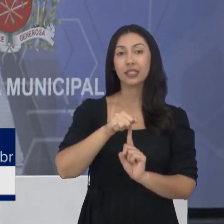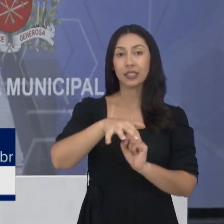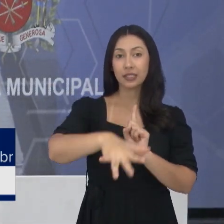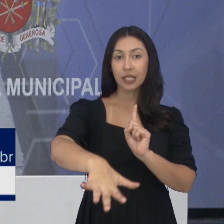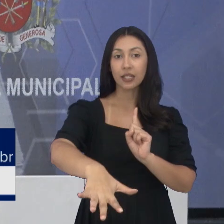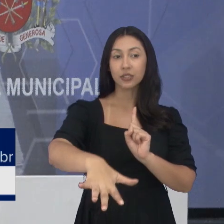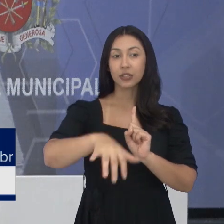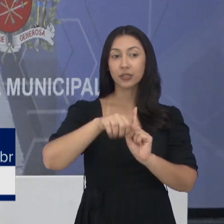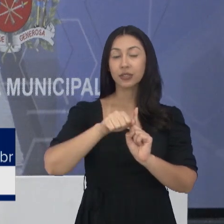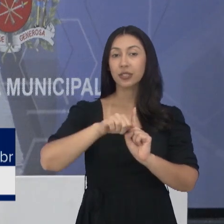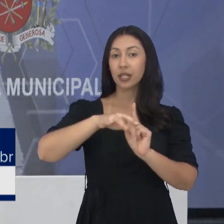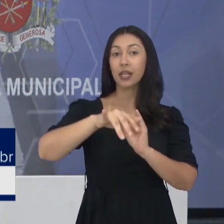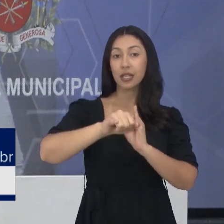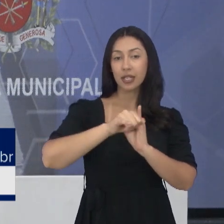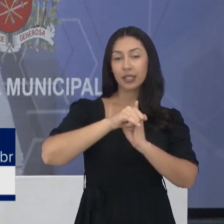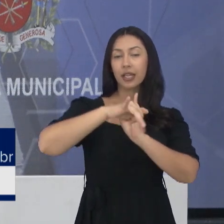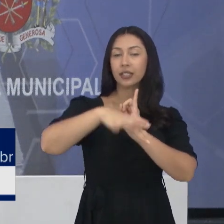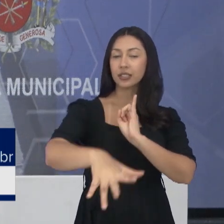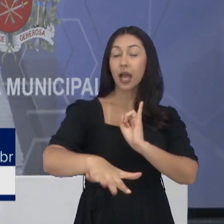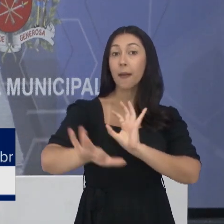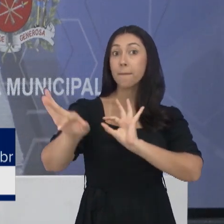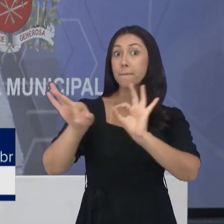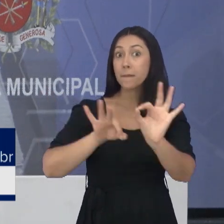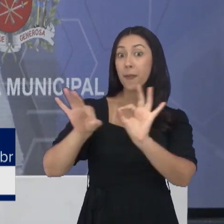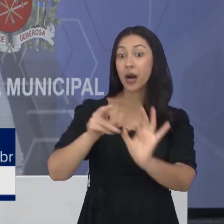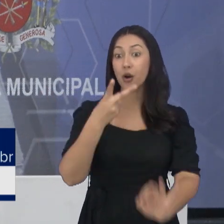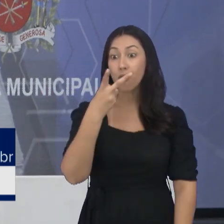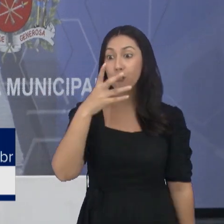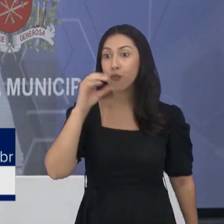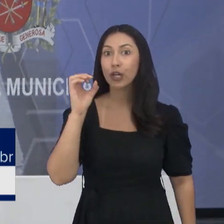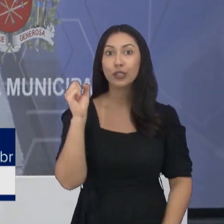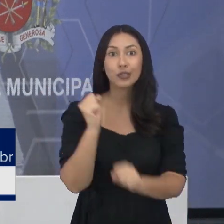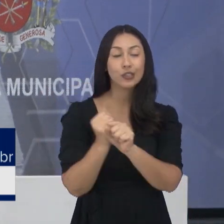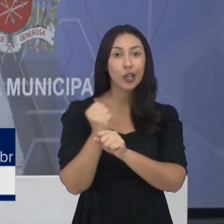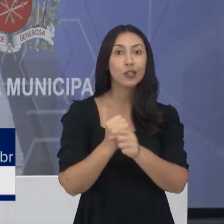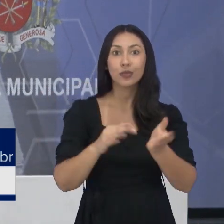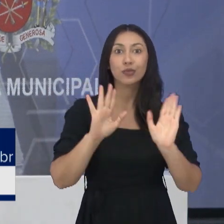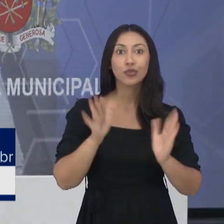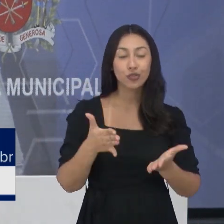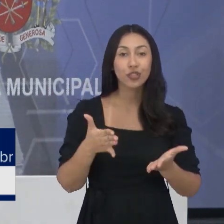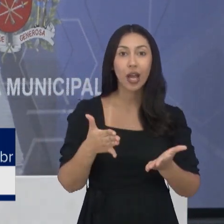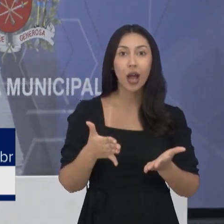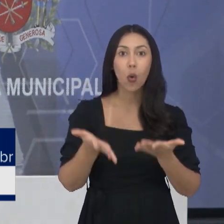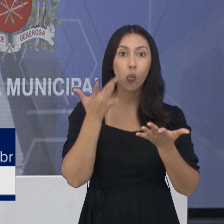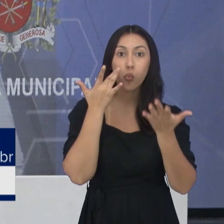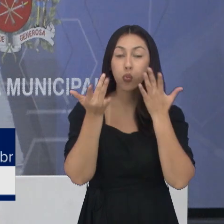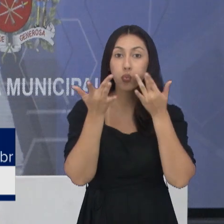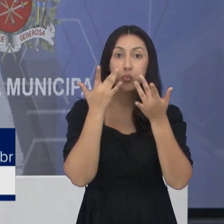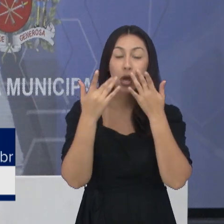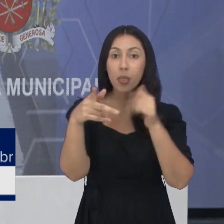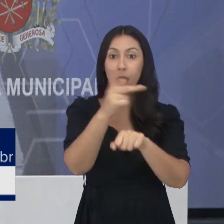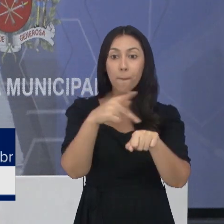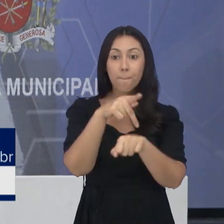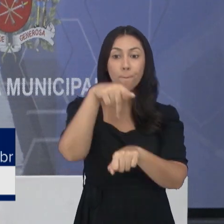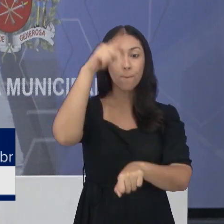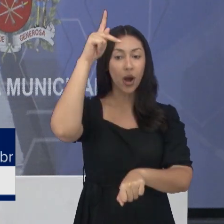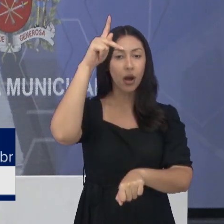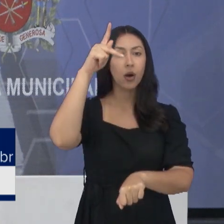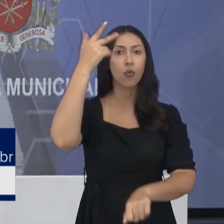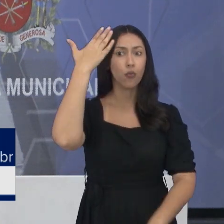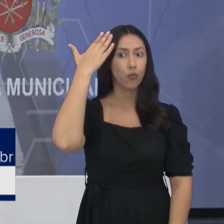promove a 20ª edição do Alto de Páscoa, o maior evento indoor do